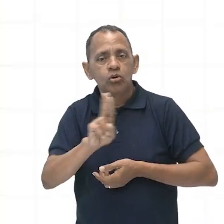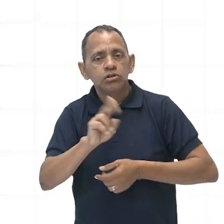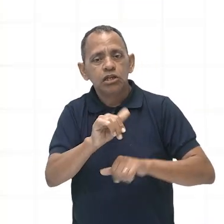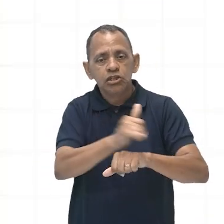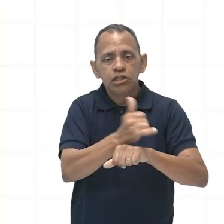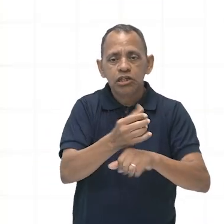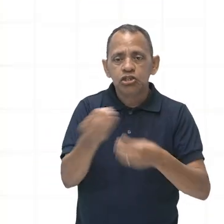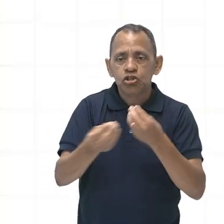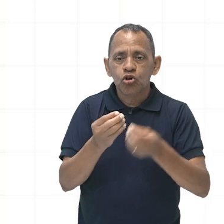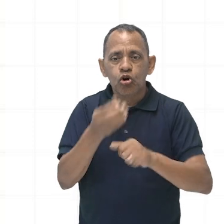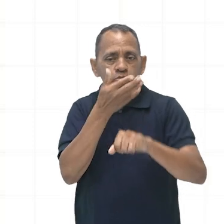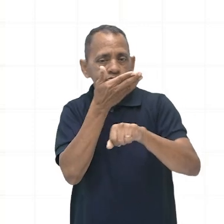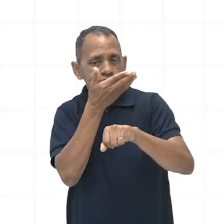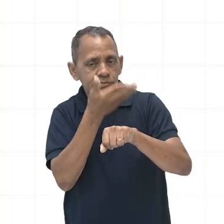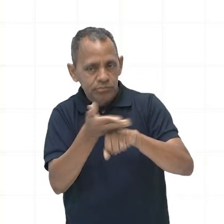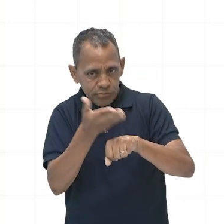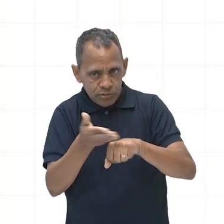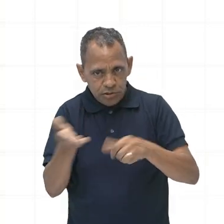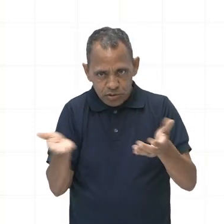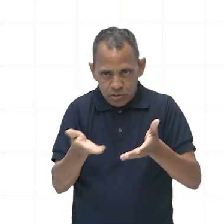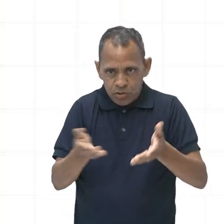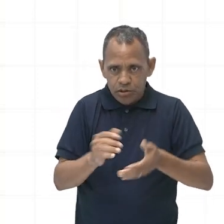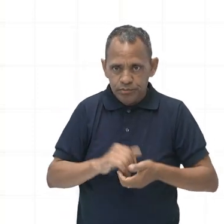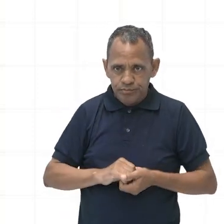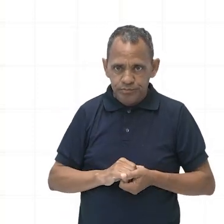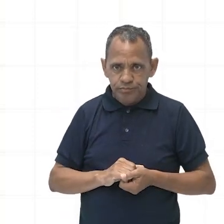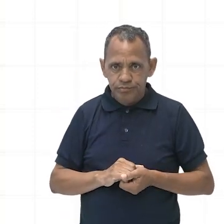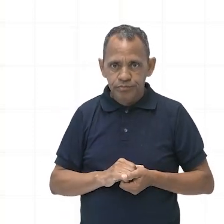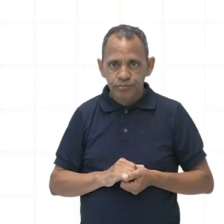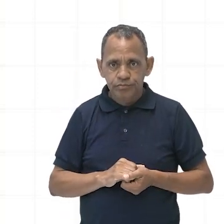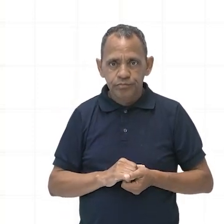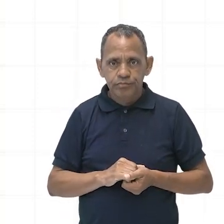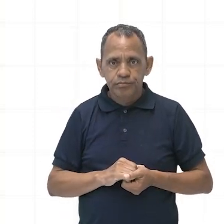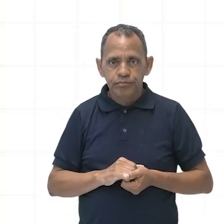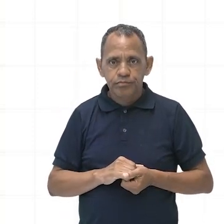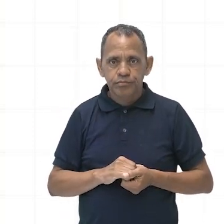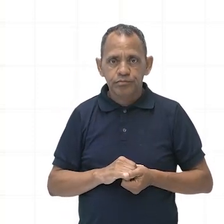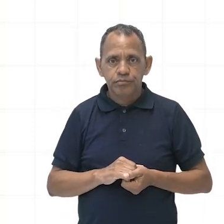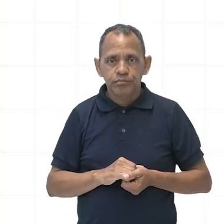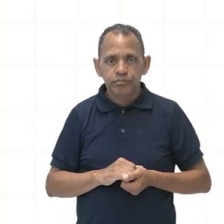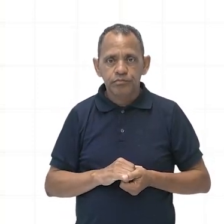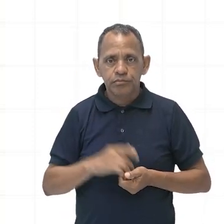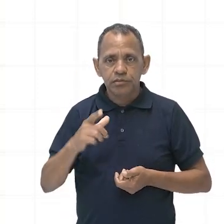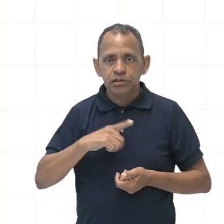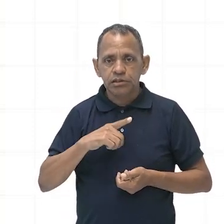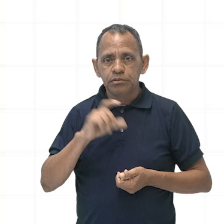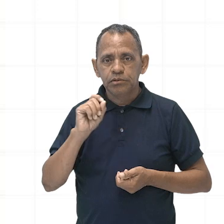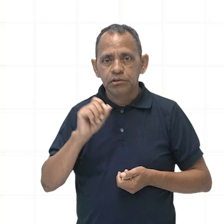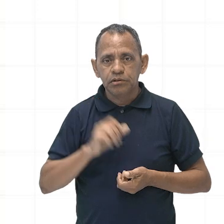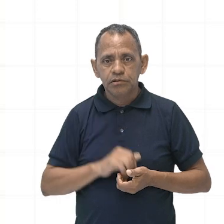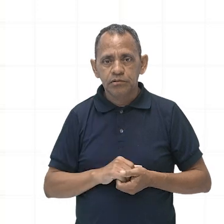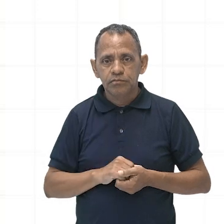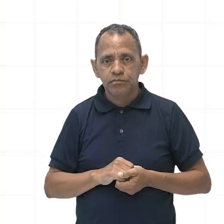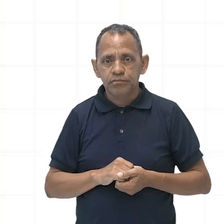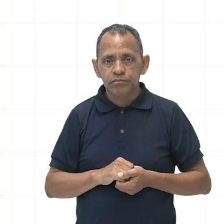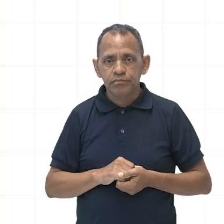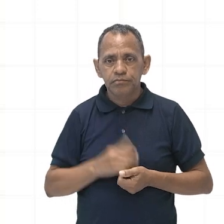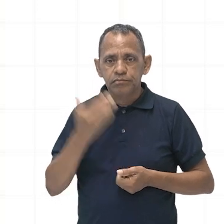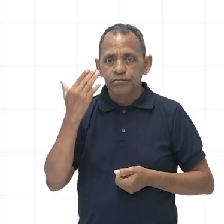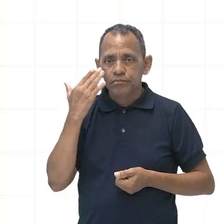vamos colocar em prática. Então, nós temos aqui, ó. O que nós temos? Nós temos o